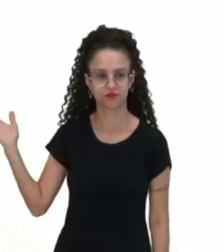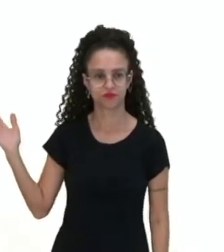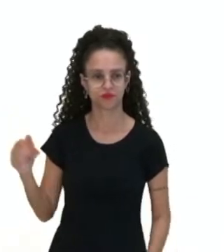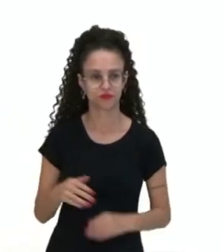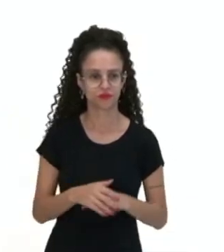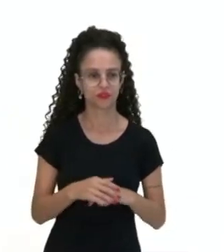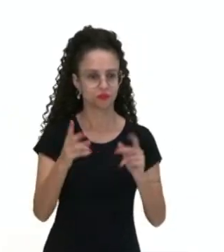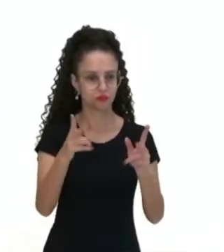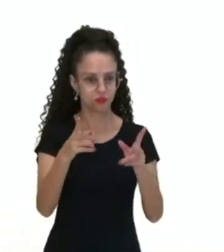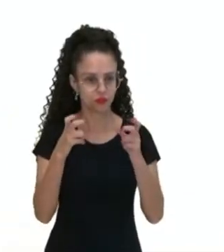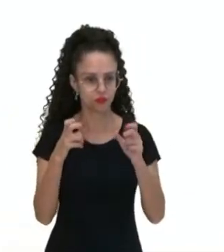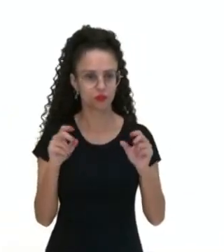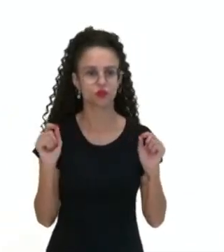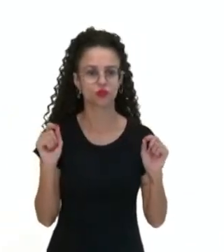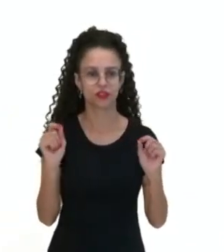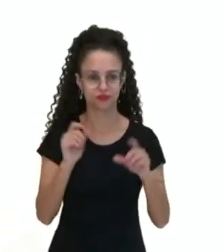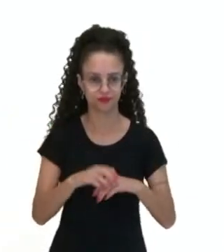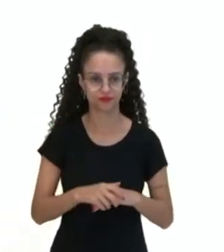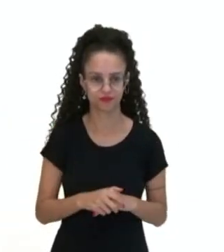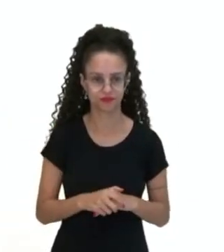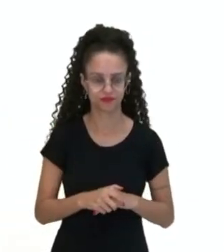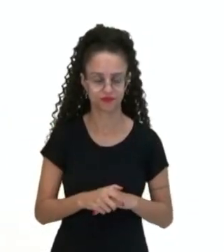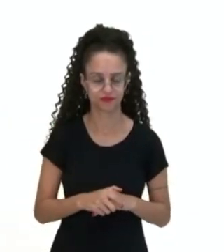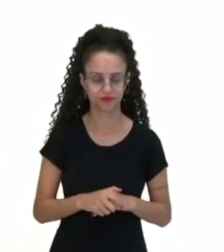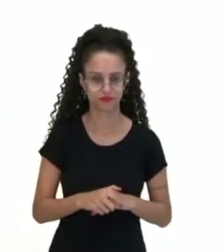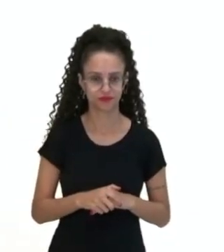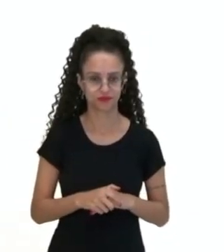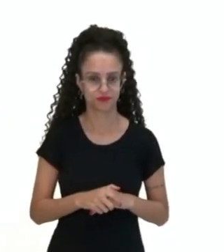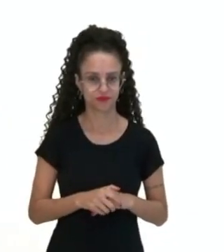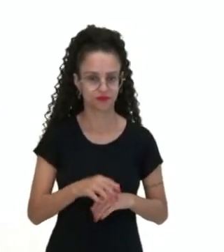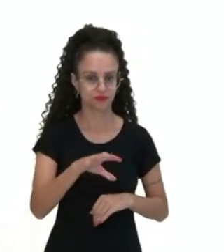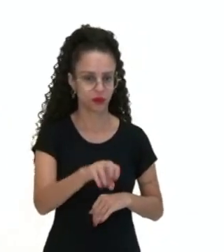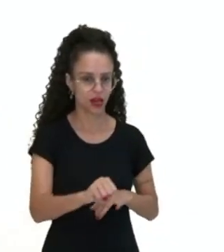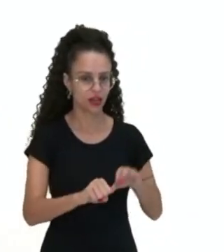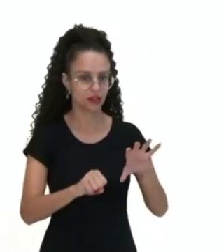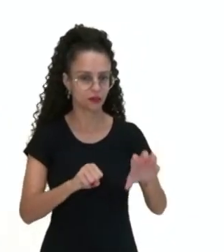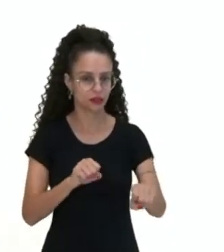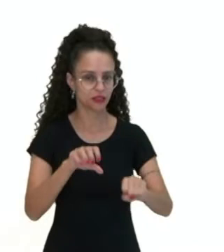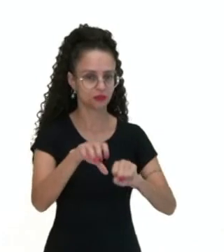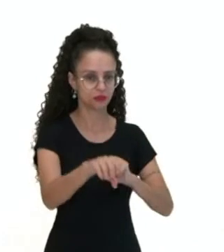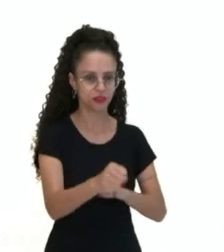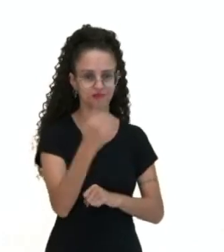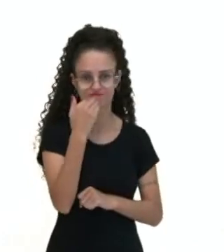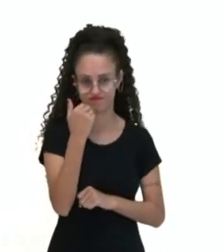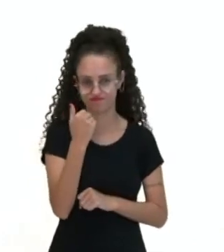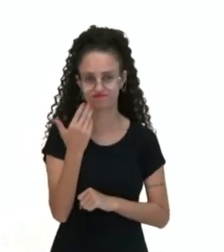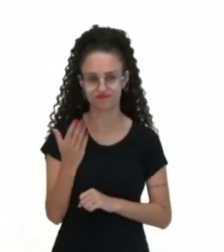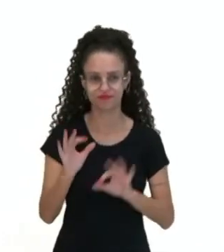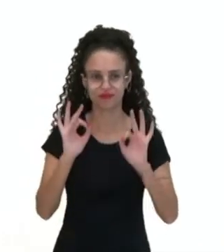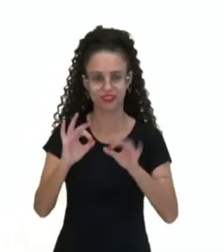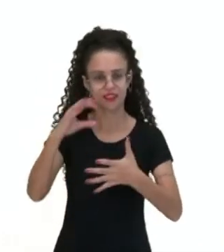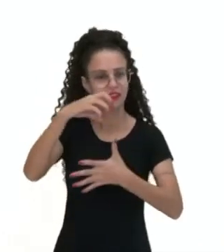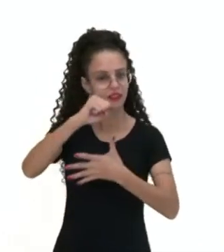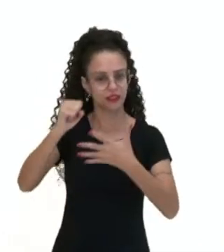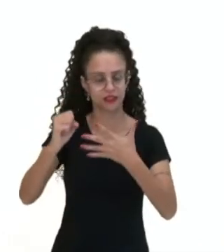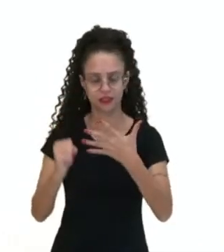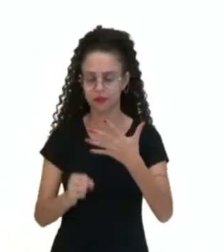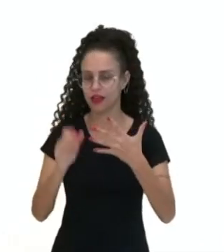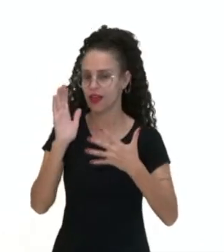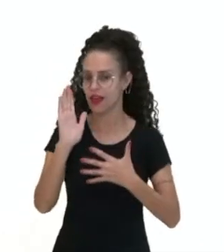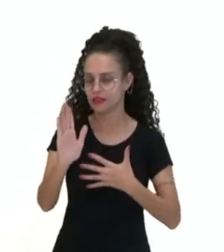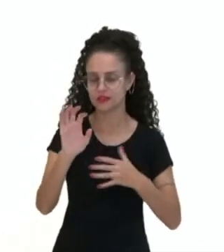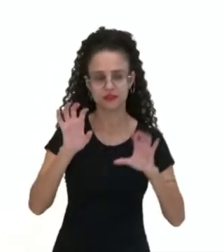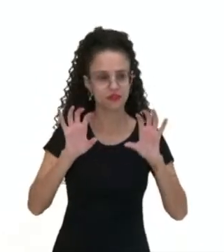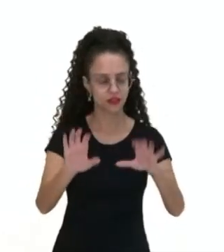gente já observa ali que um ser vivo está se alimentando do outro. É isso mesmo, a cadeia alimentar, ela é essa sequência